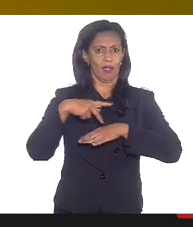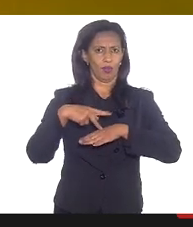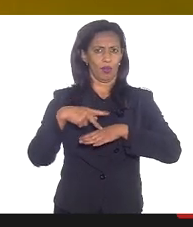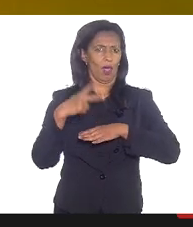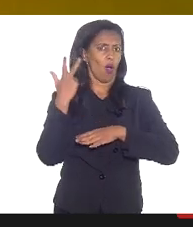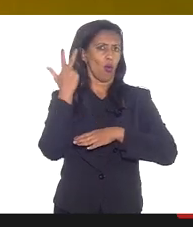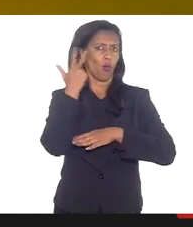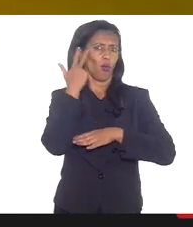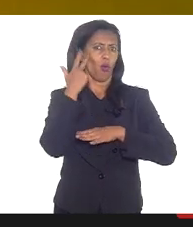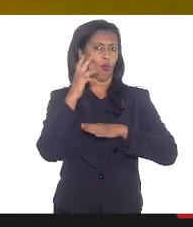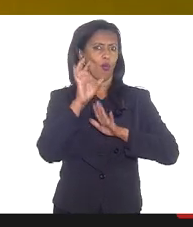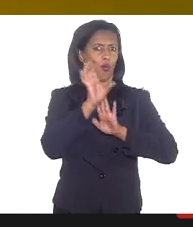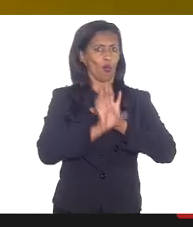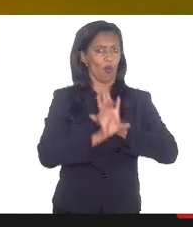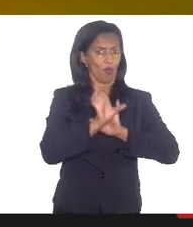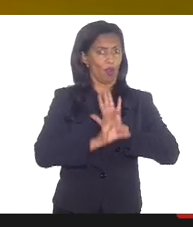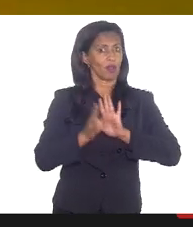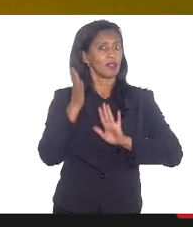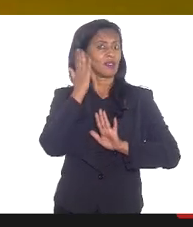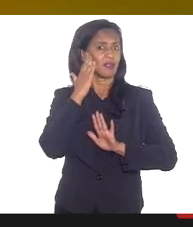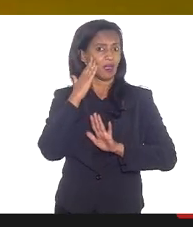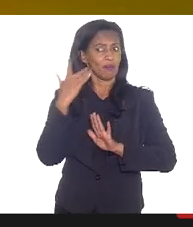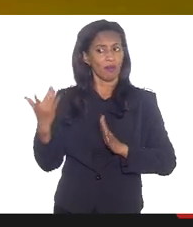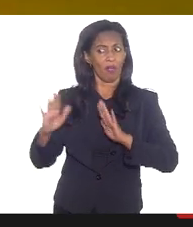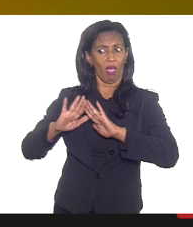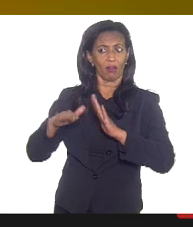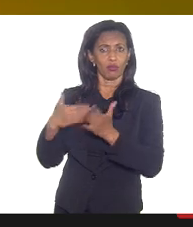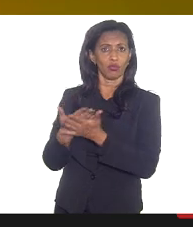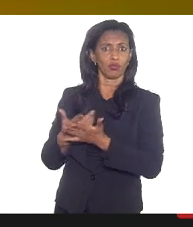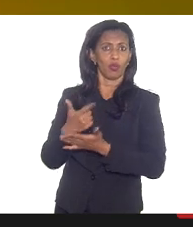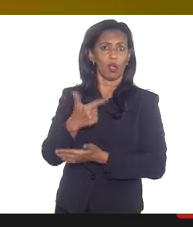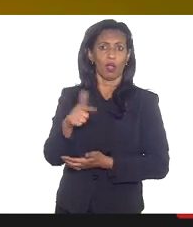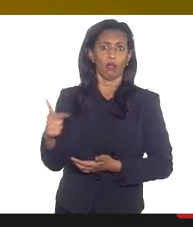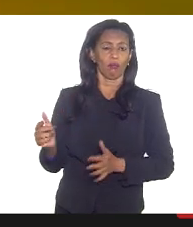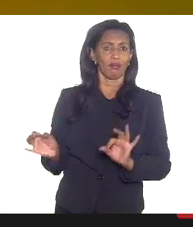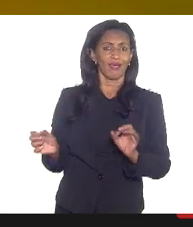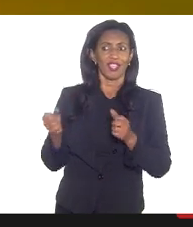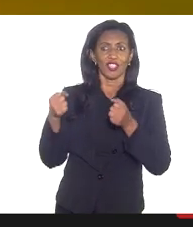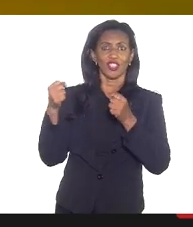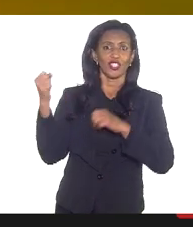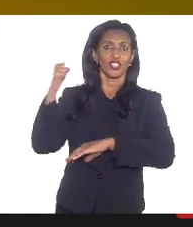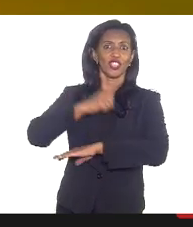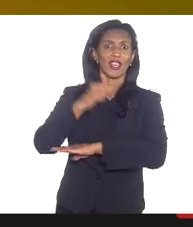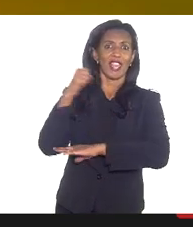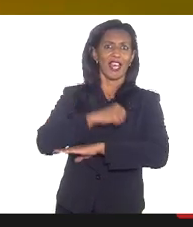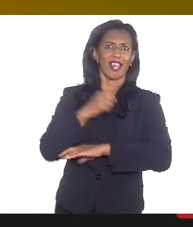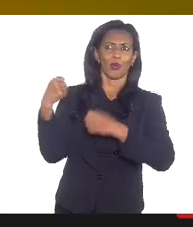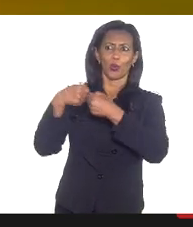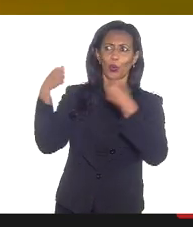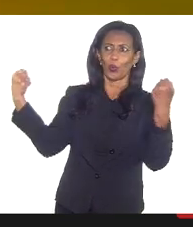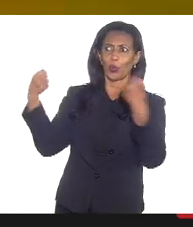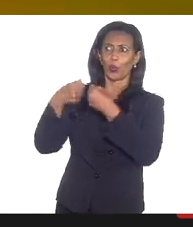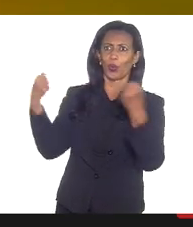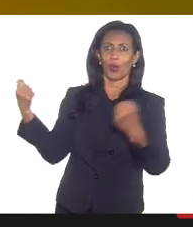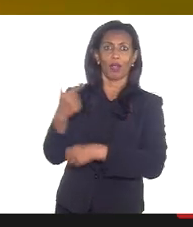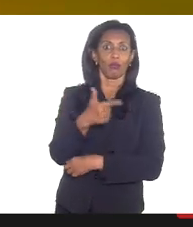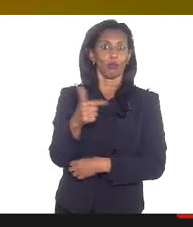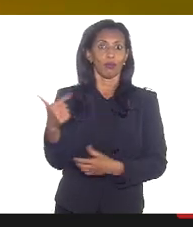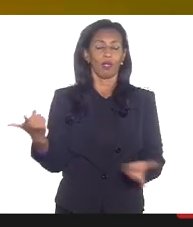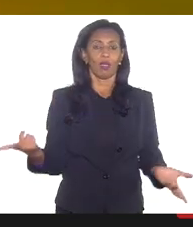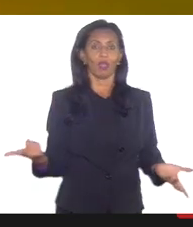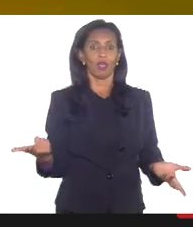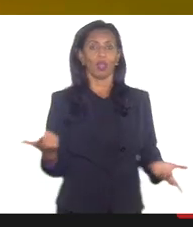da realidade de escolas onde não existem sequer janelas nessas escolas, onde não